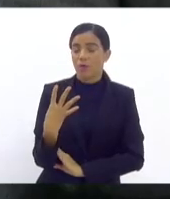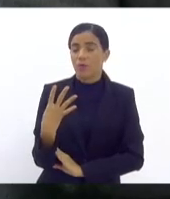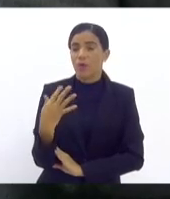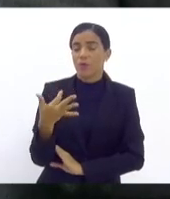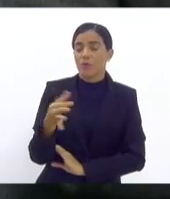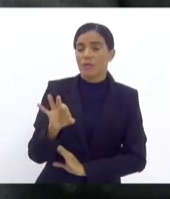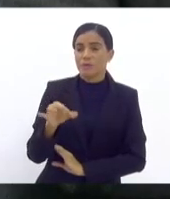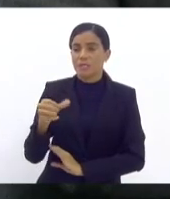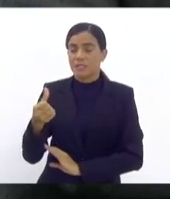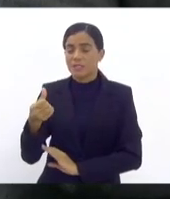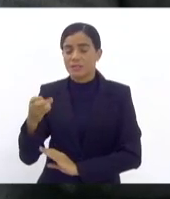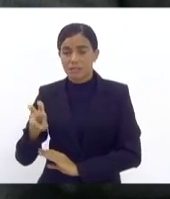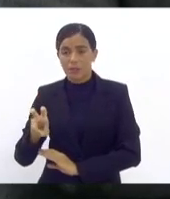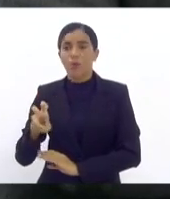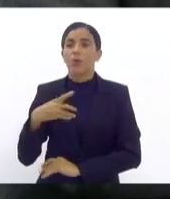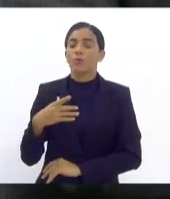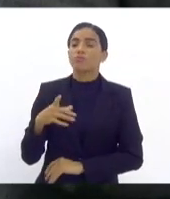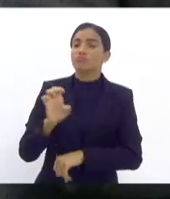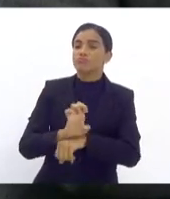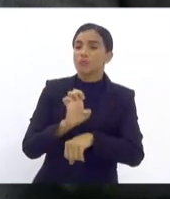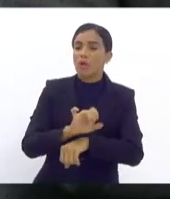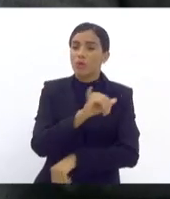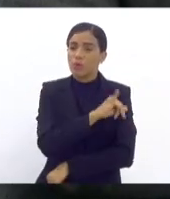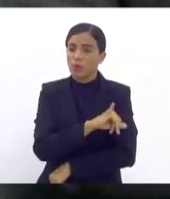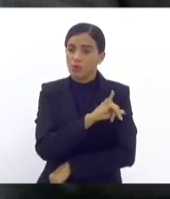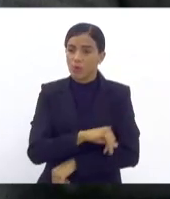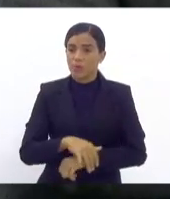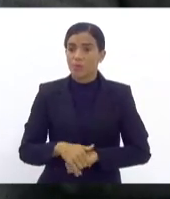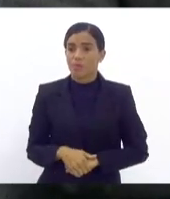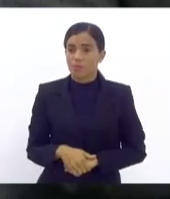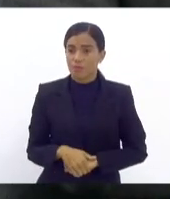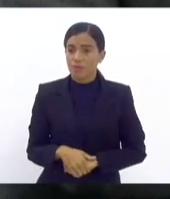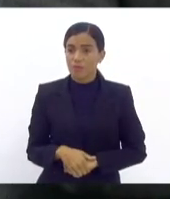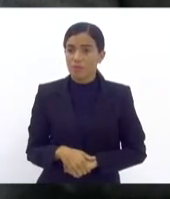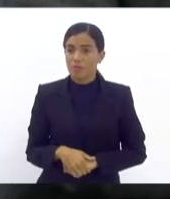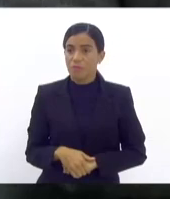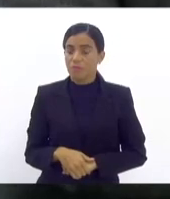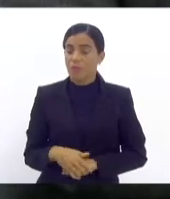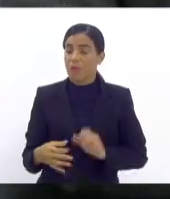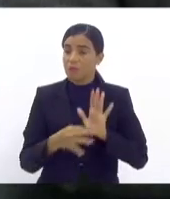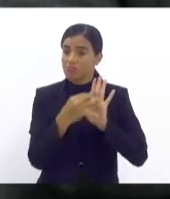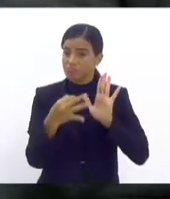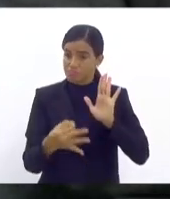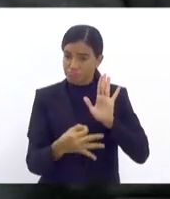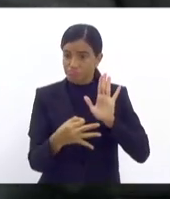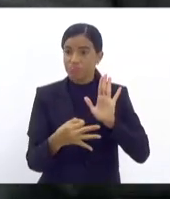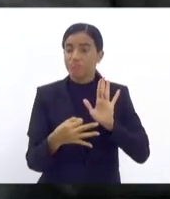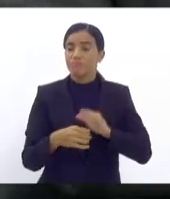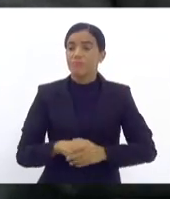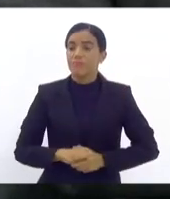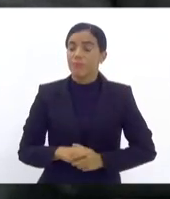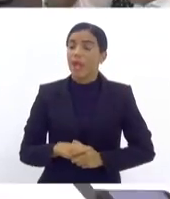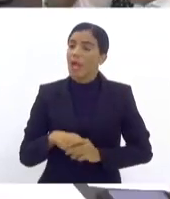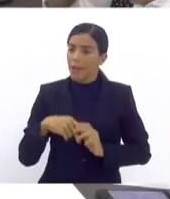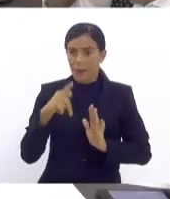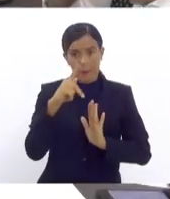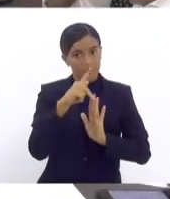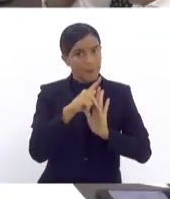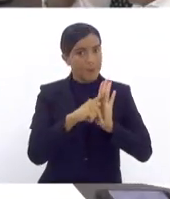incluindo no calendário oficial do Estado do Rio de Janeiro a Semana Estadual do Brincar. Para aparecer, deputado Vinícius Cozzolino. Senhor presidente, é um